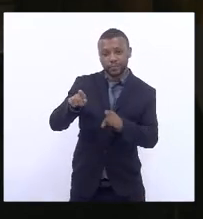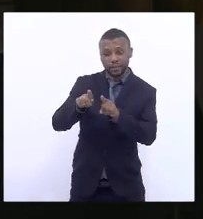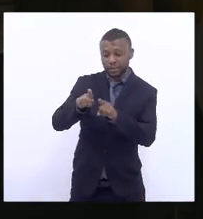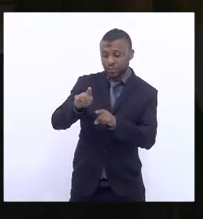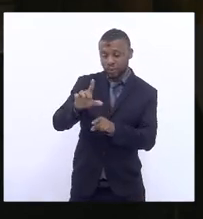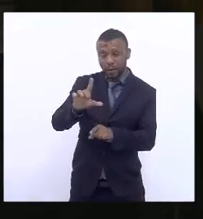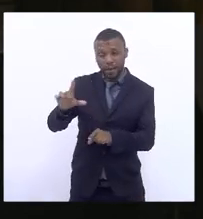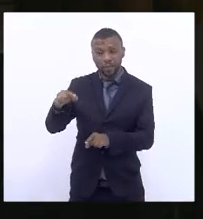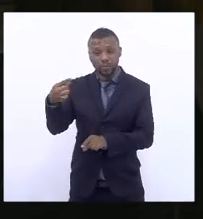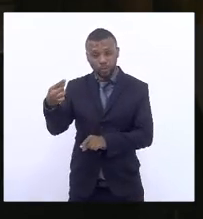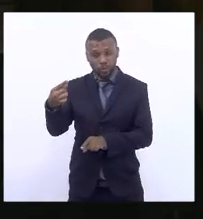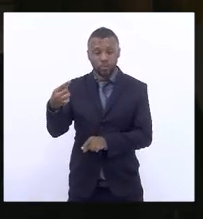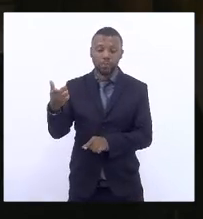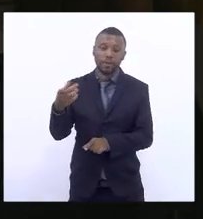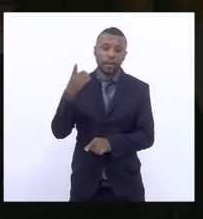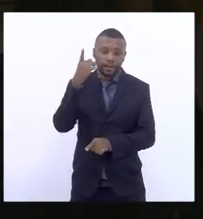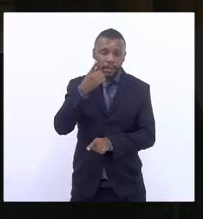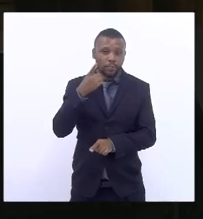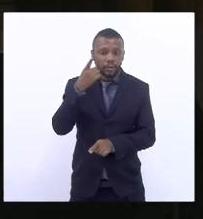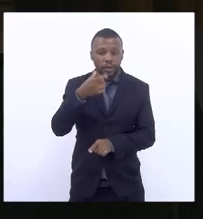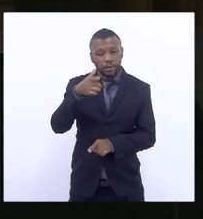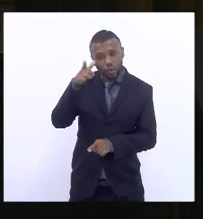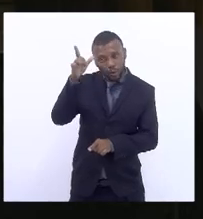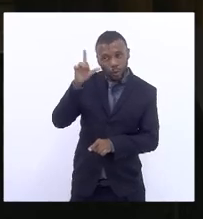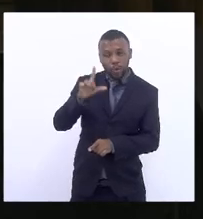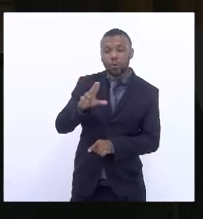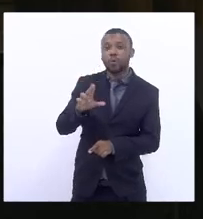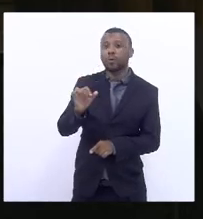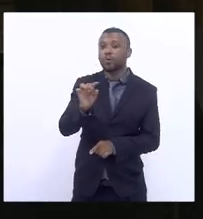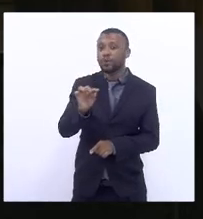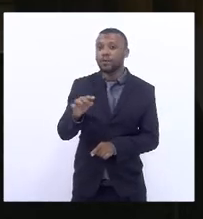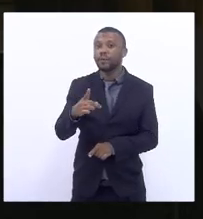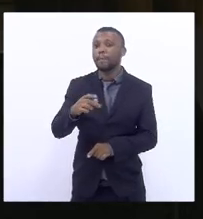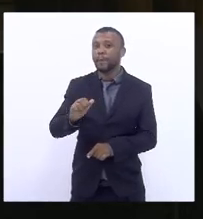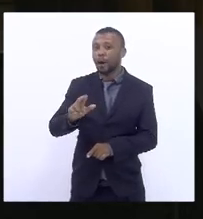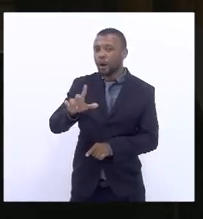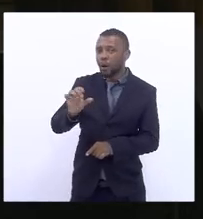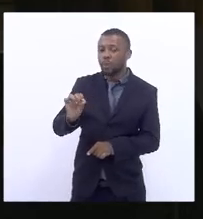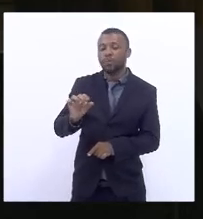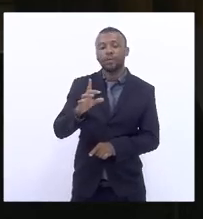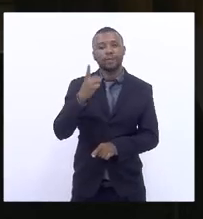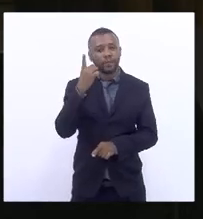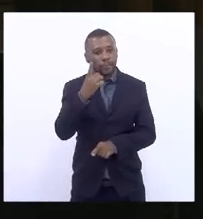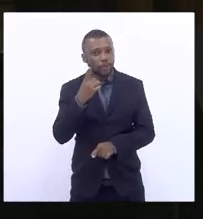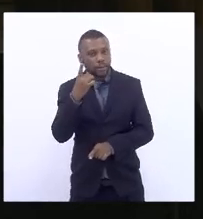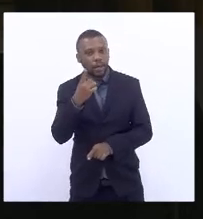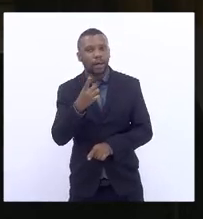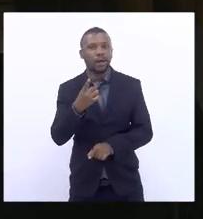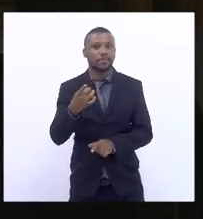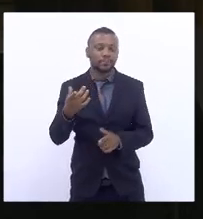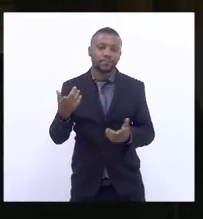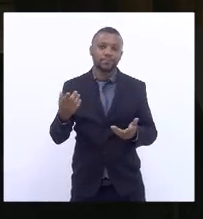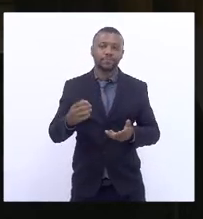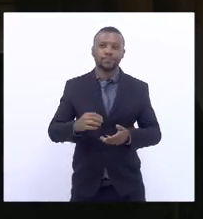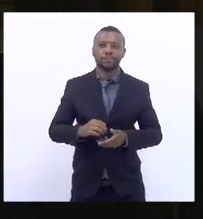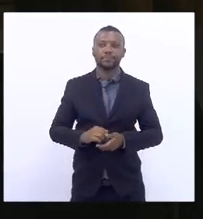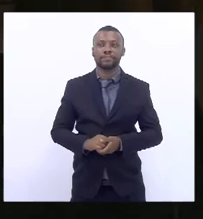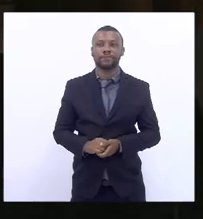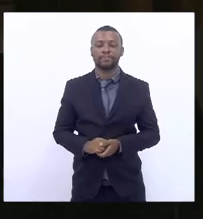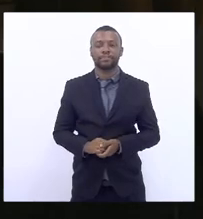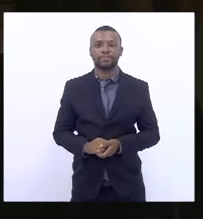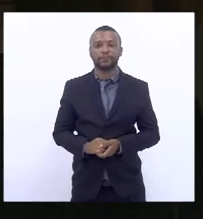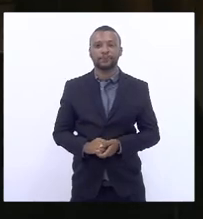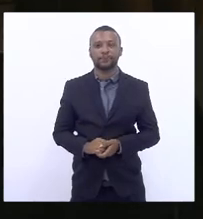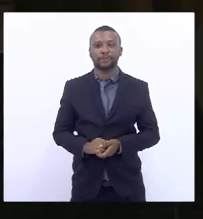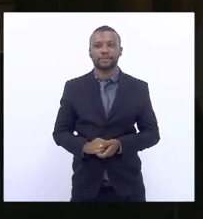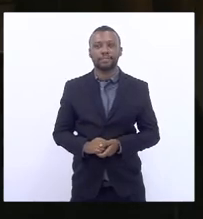Janeiro. Deputado Luiz Paulo, nossa querida subsecretária Patrícia Gomes, nosso querido deputado federal Alessandro Molon.